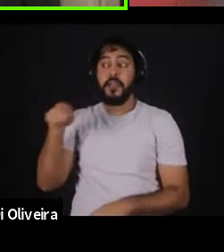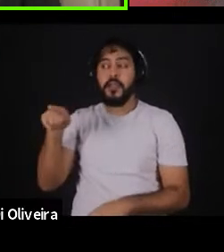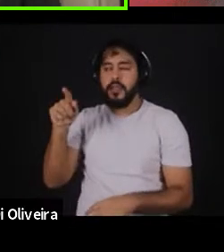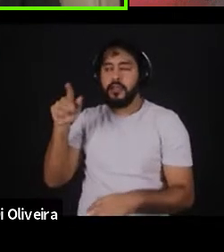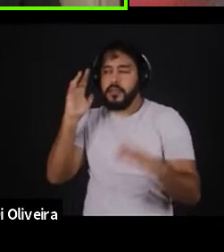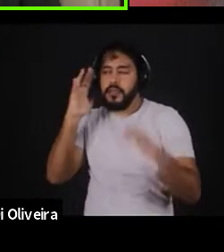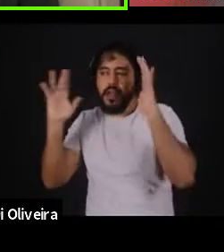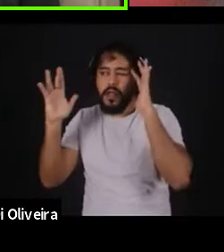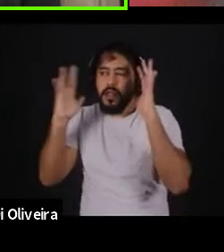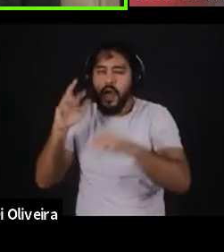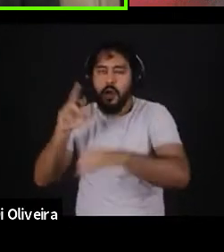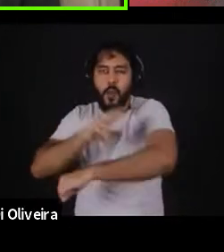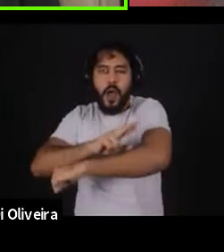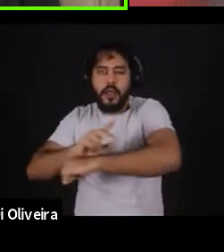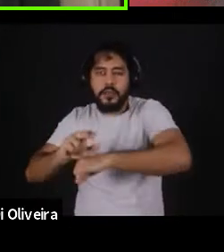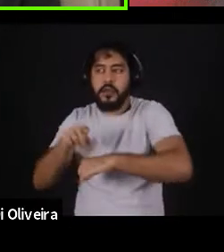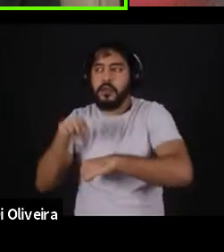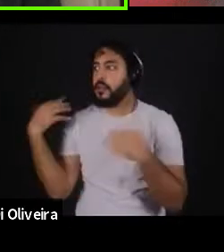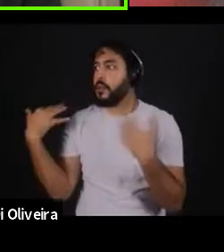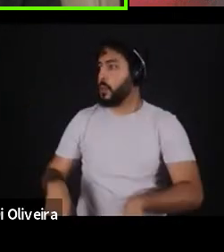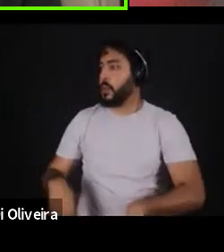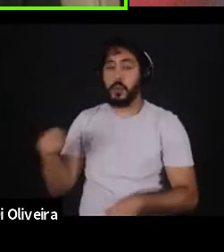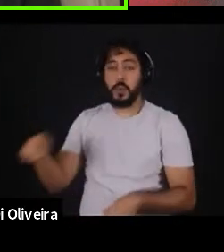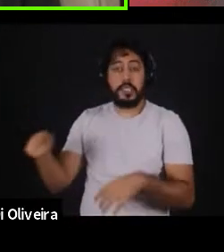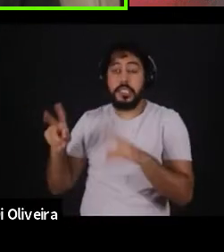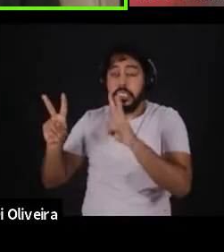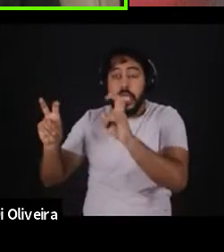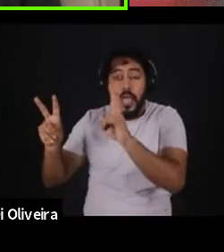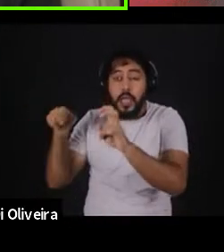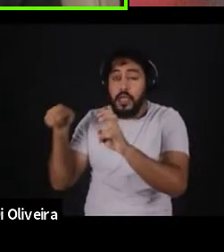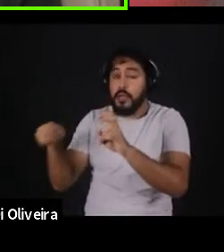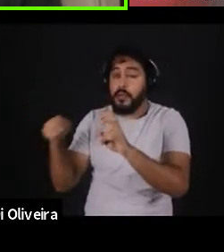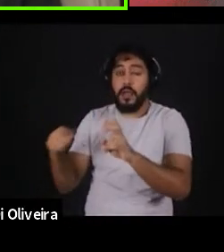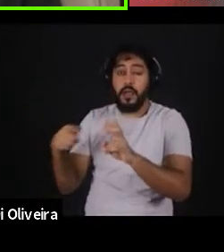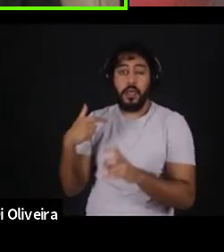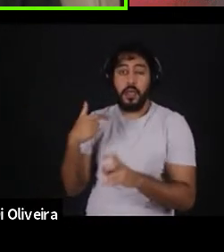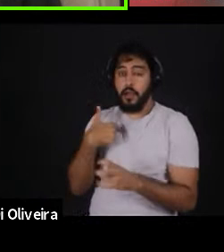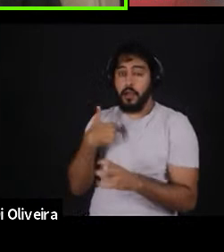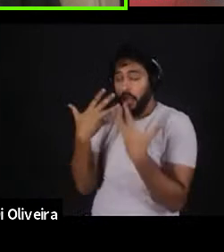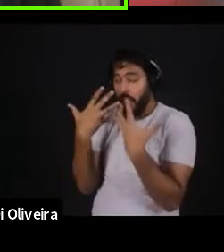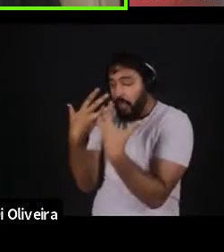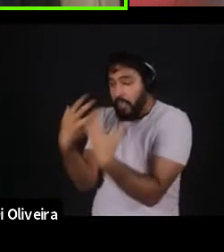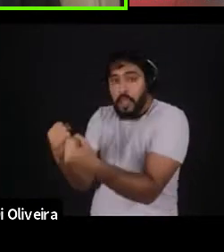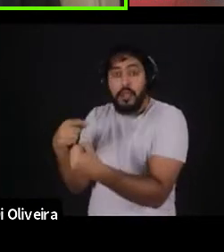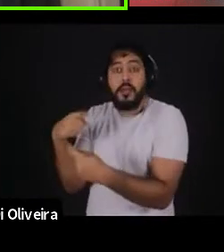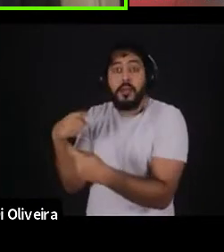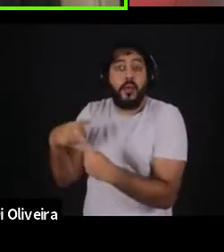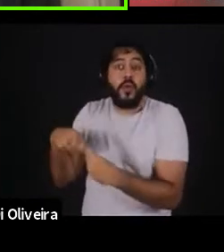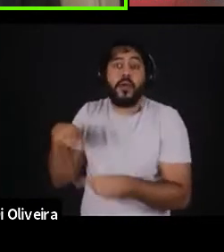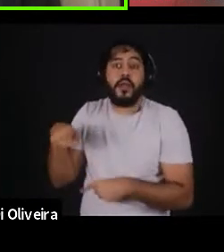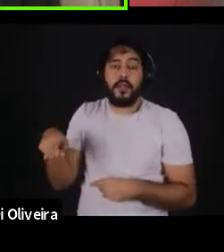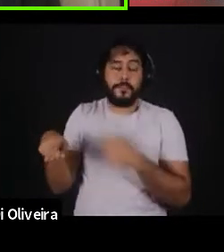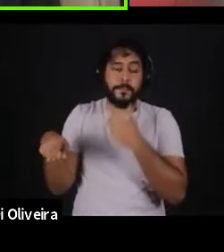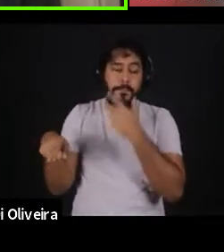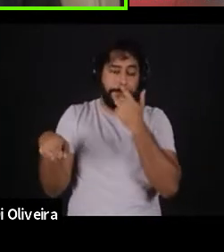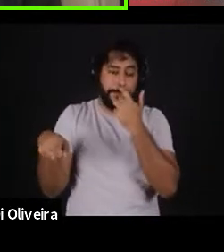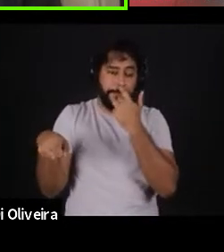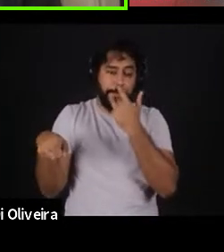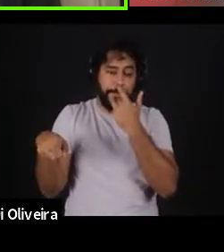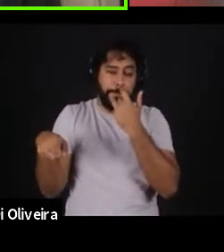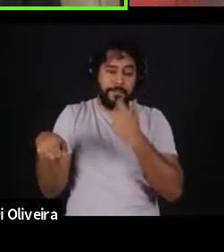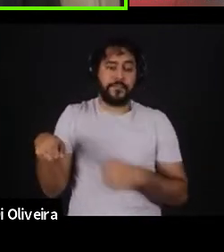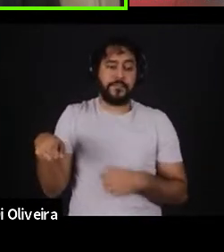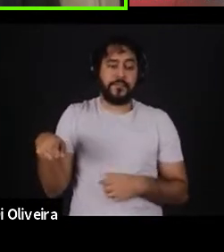racial é um título que me atraiu logo, porque entre aqueles